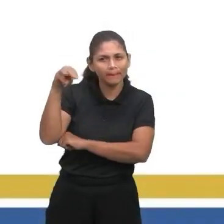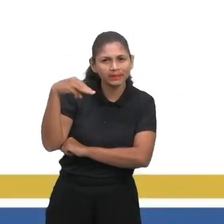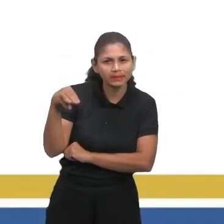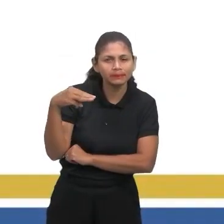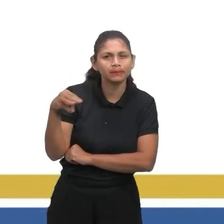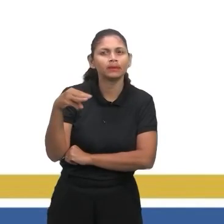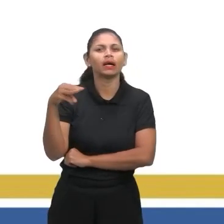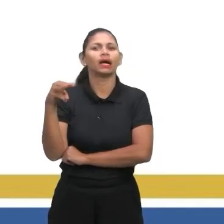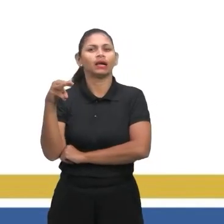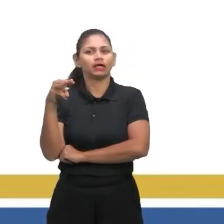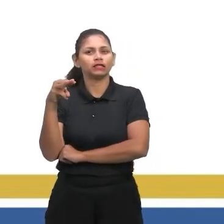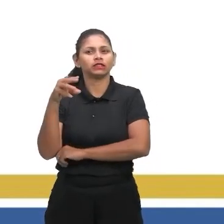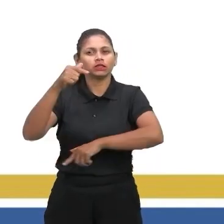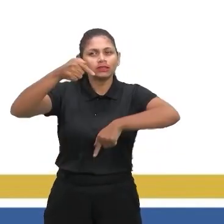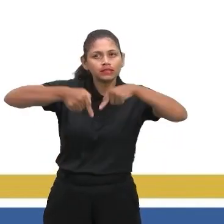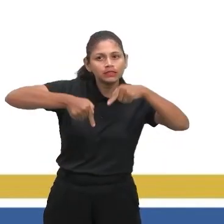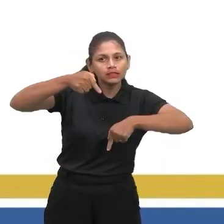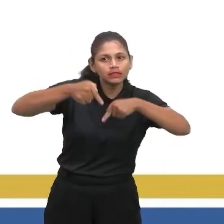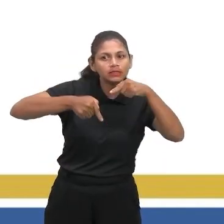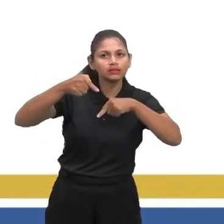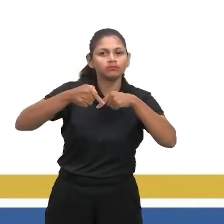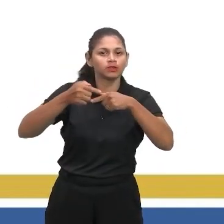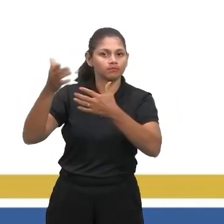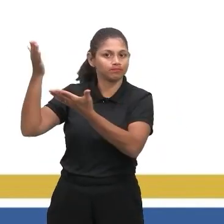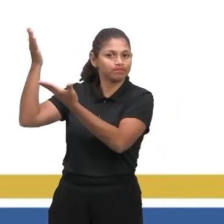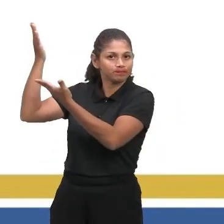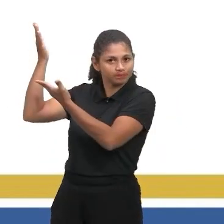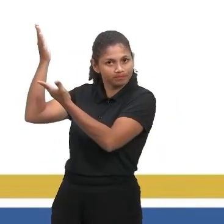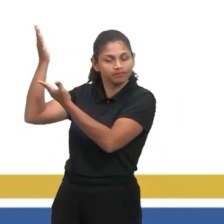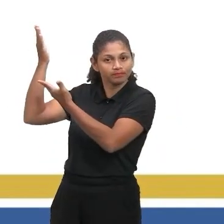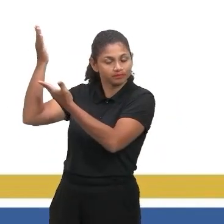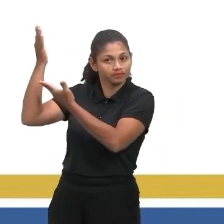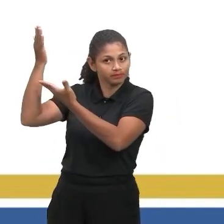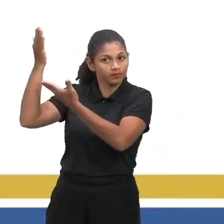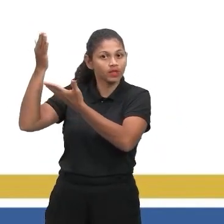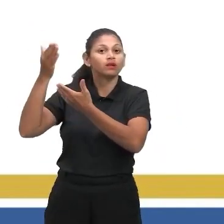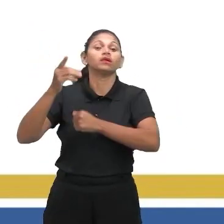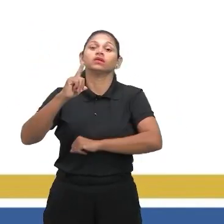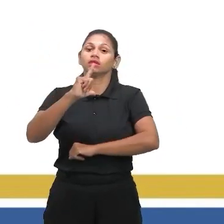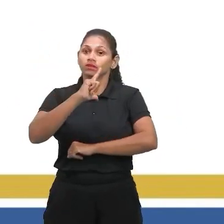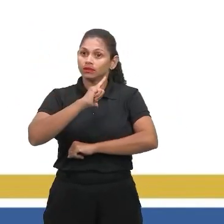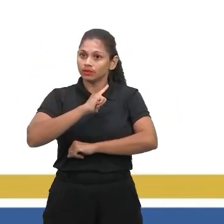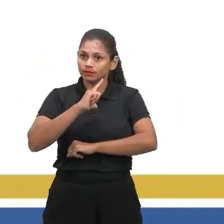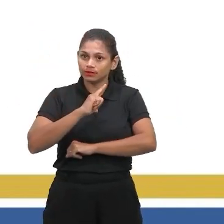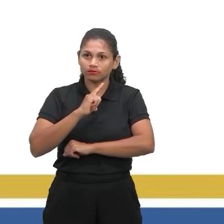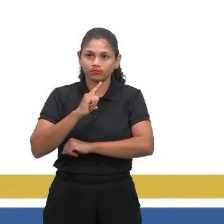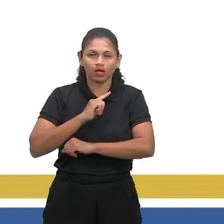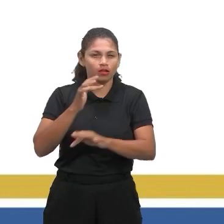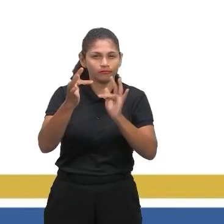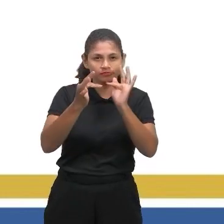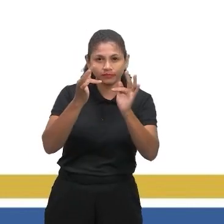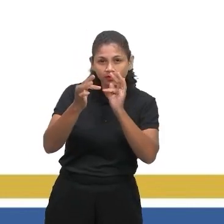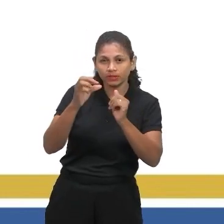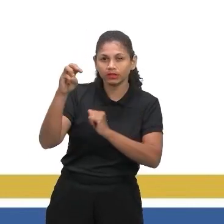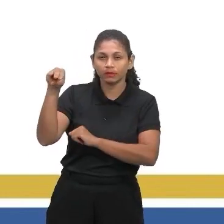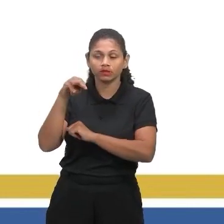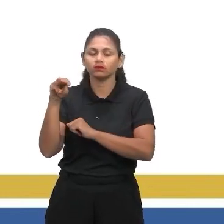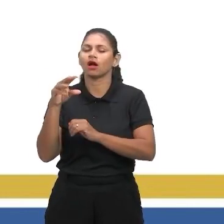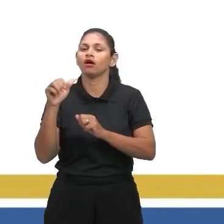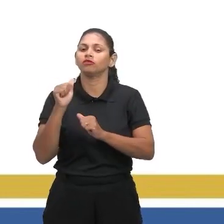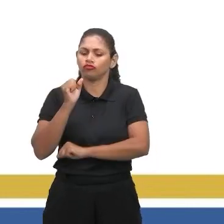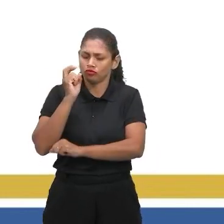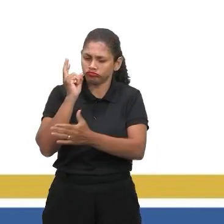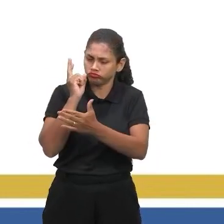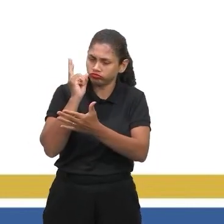imagem, você vai observar o quê? Temos aqui a Física e a Matemática, que sempre andam lado a lado, né? Observa que elas estão sempre juntas, aí